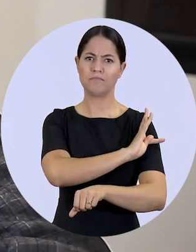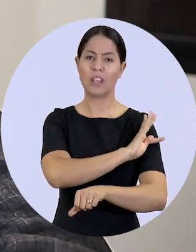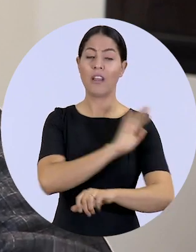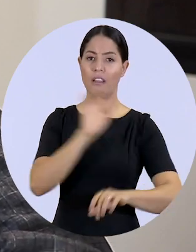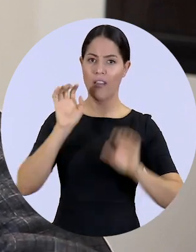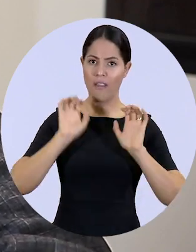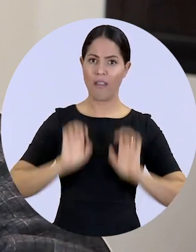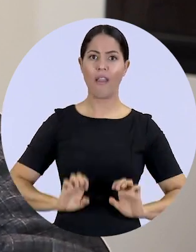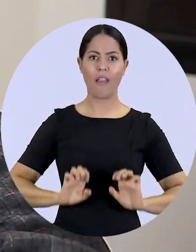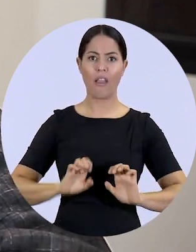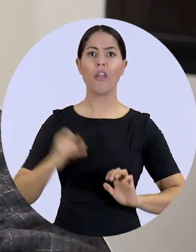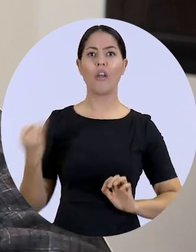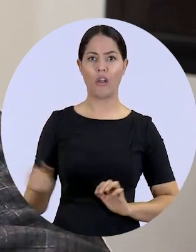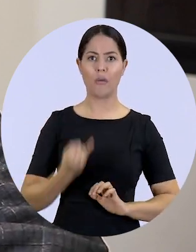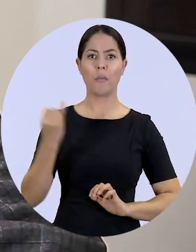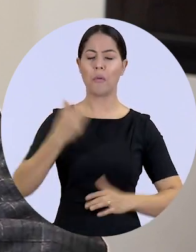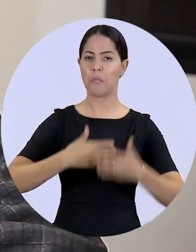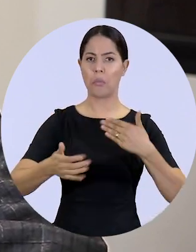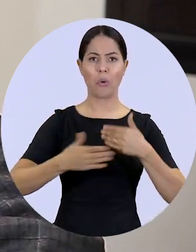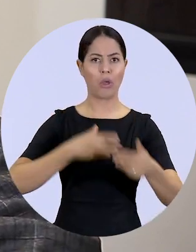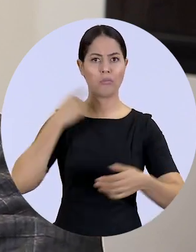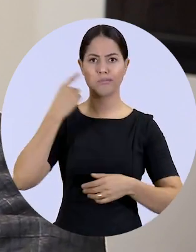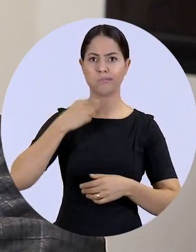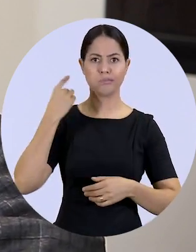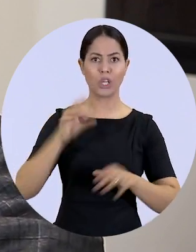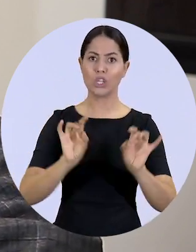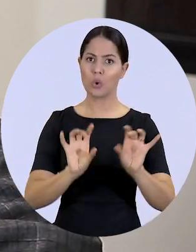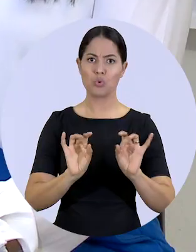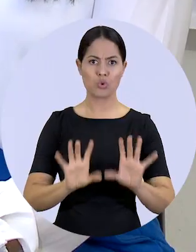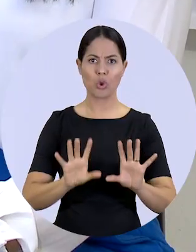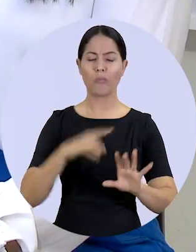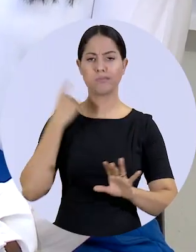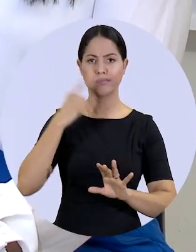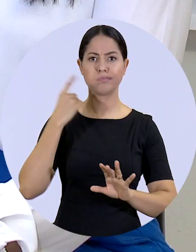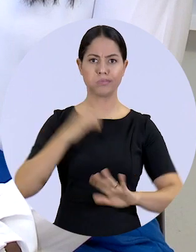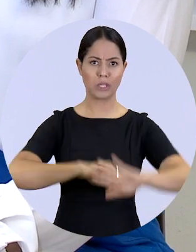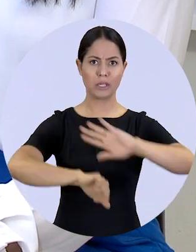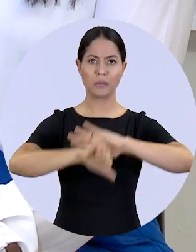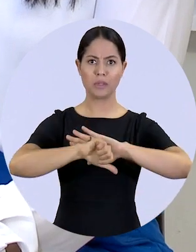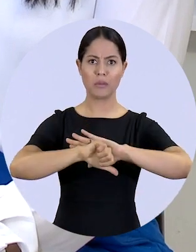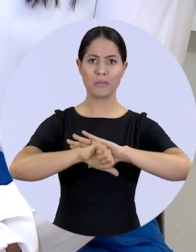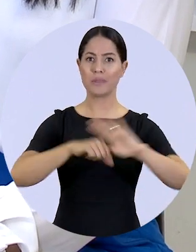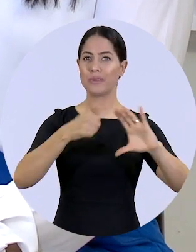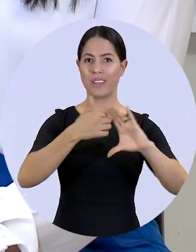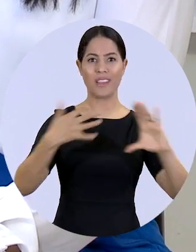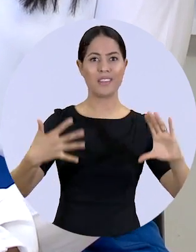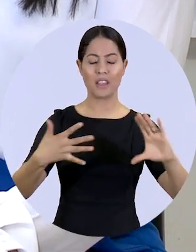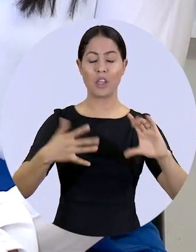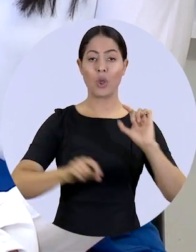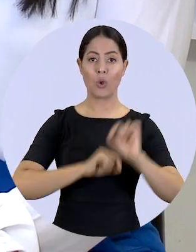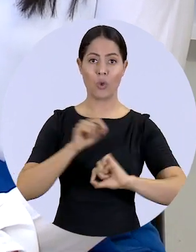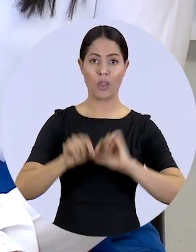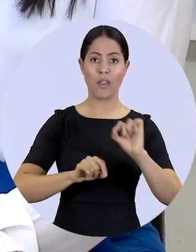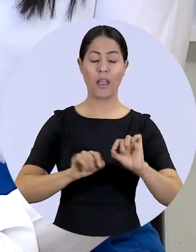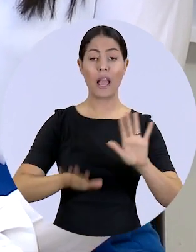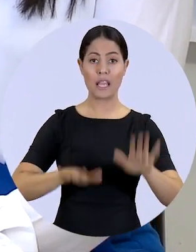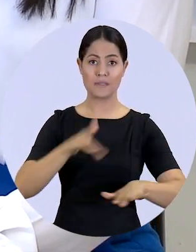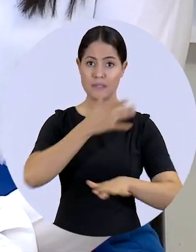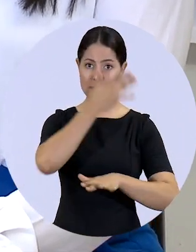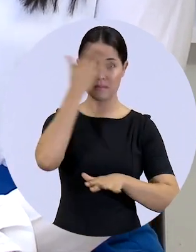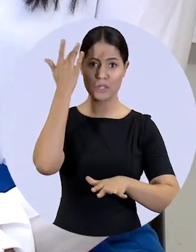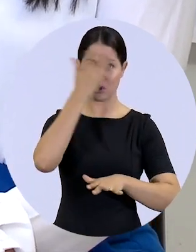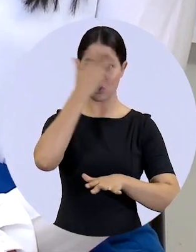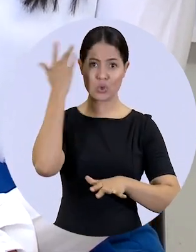dentro de uma ética que é o que baseia qualquer advocacia, não apenas a advocacia criminal. Mas a advocacia criminal tem essa característica, de, às vezes, advogar